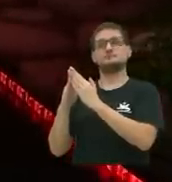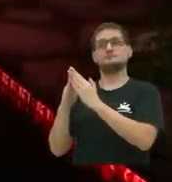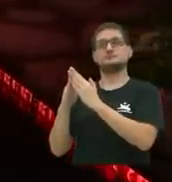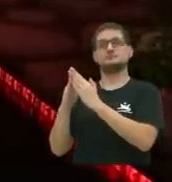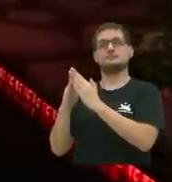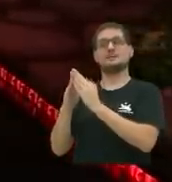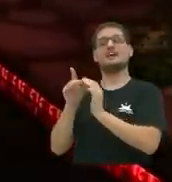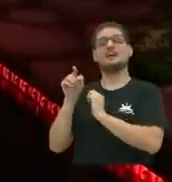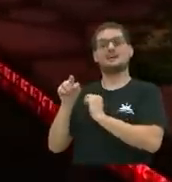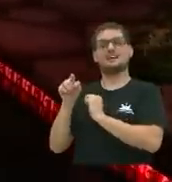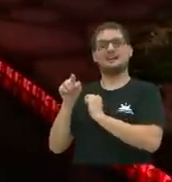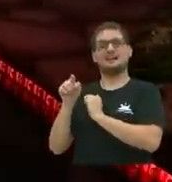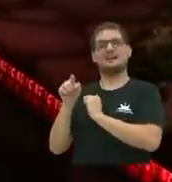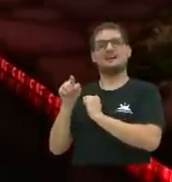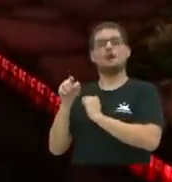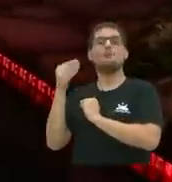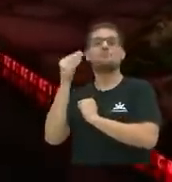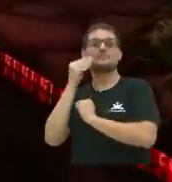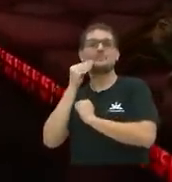pudeste tocar